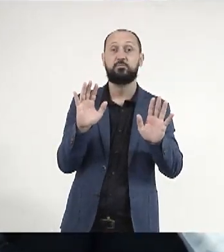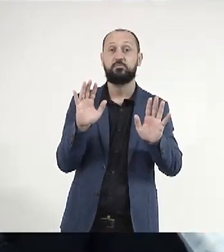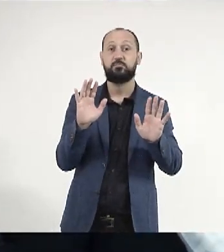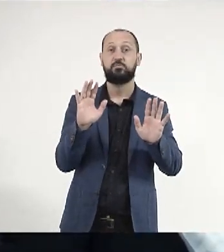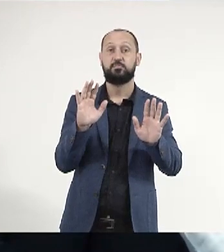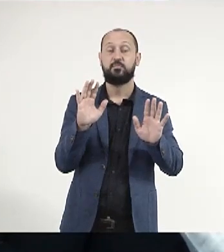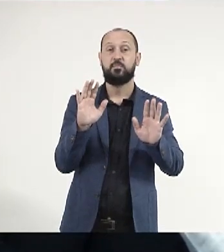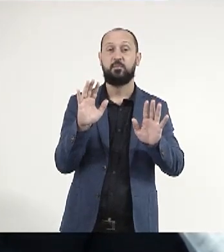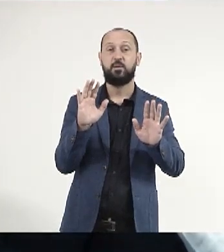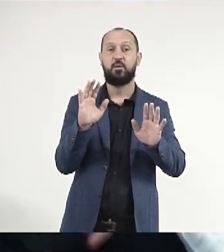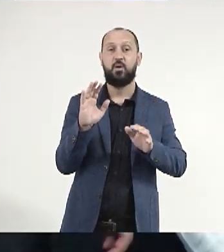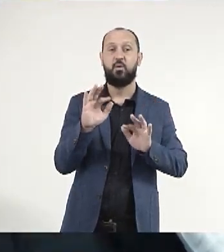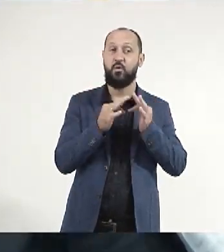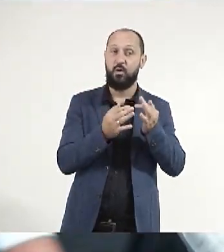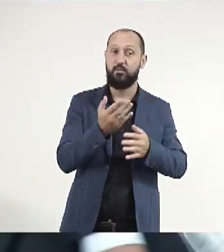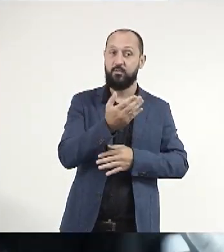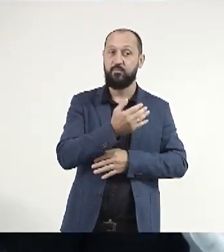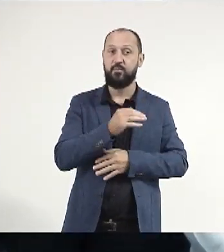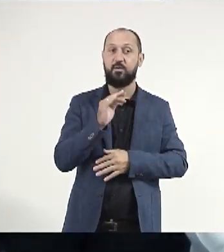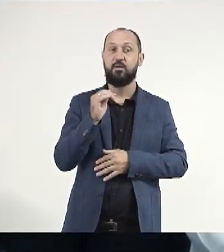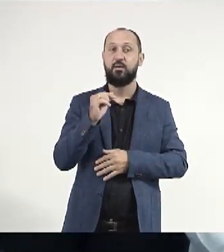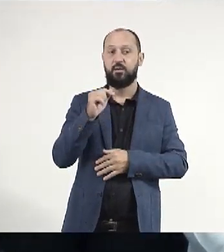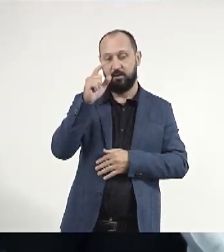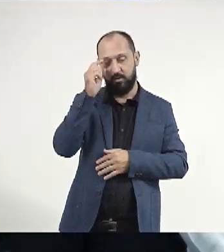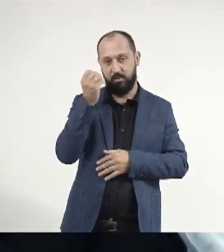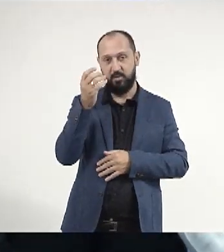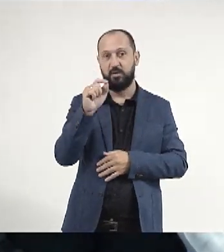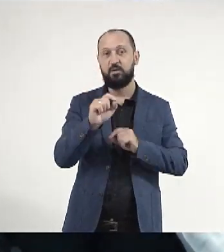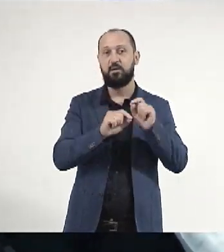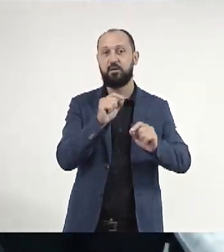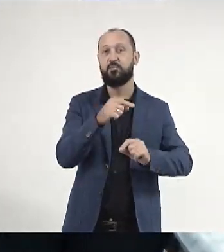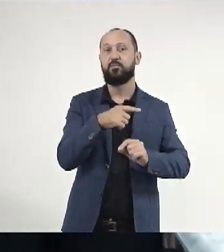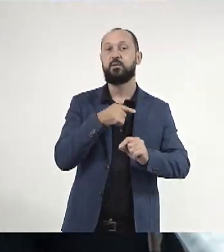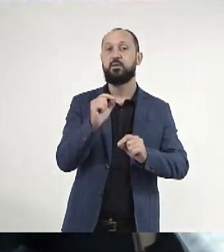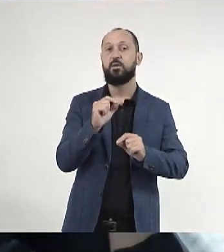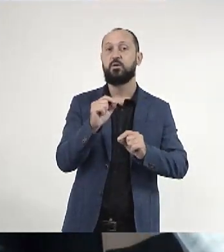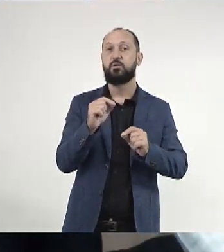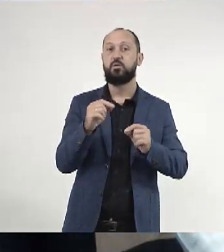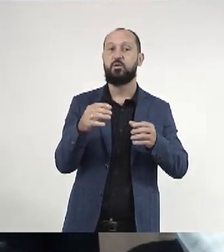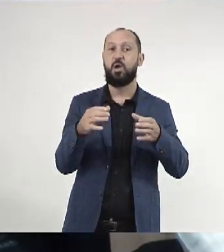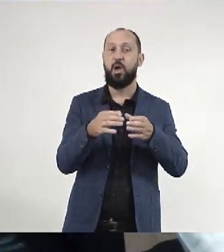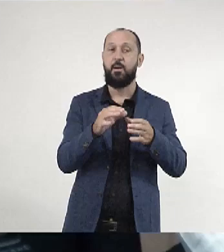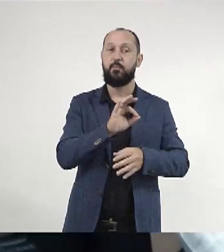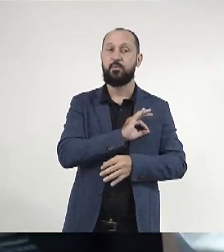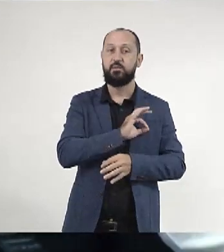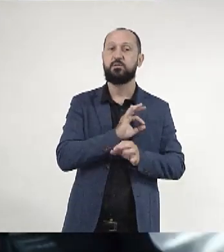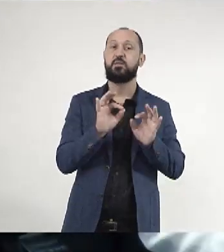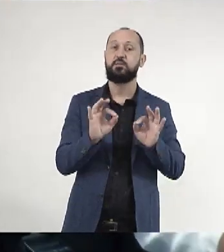querido parente Pedro Luciano Neto, penso que a Força Nacional está correta em arbitrar